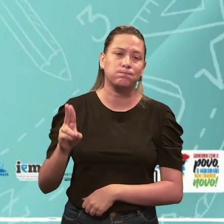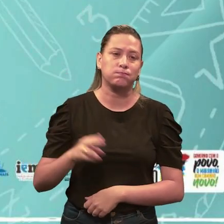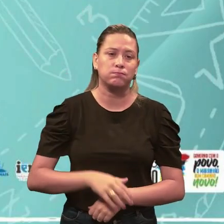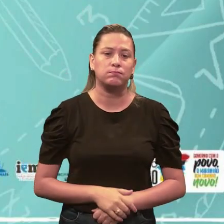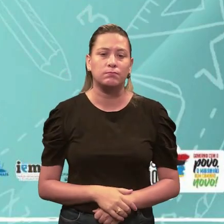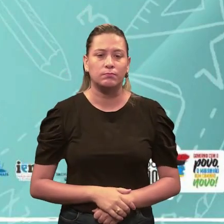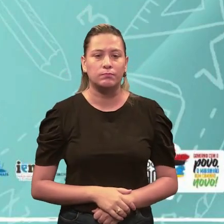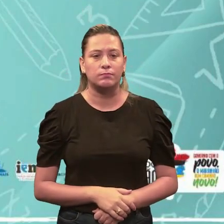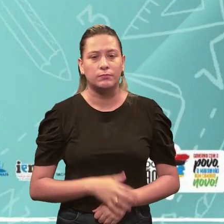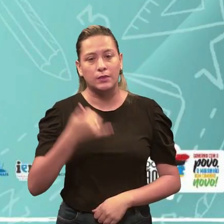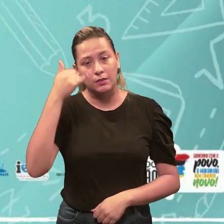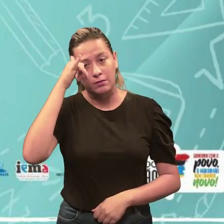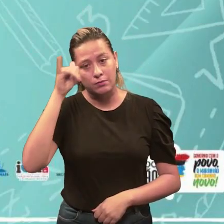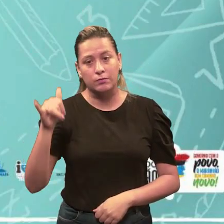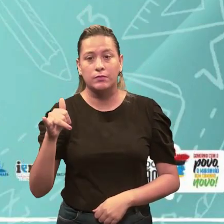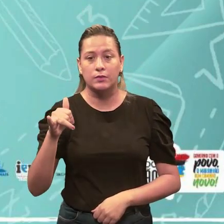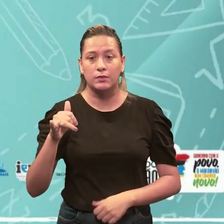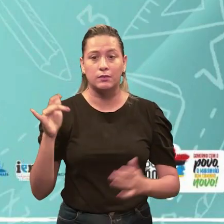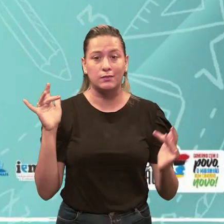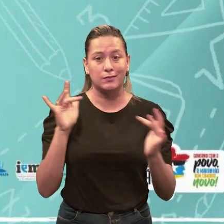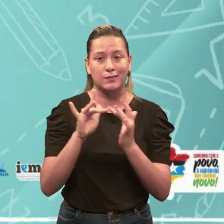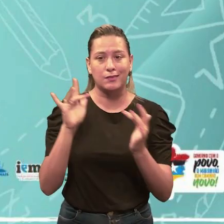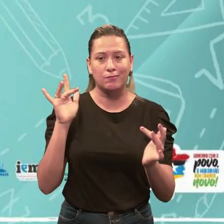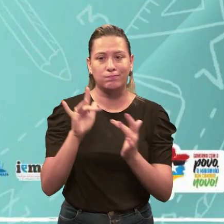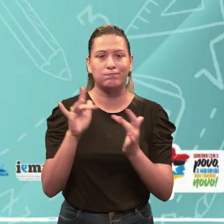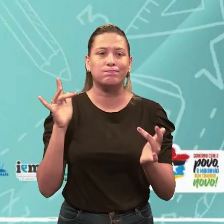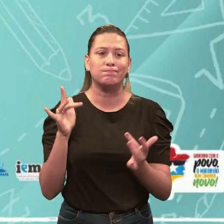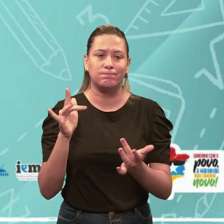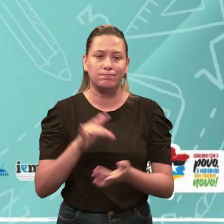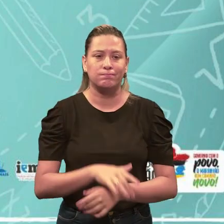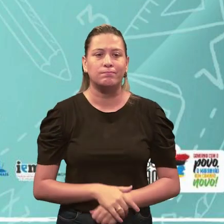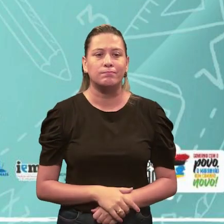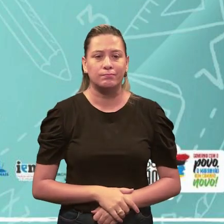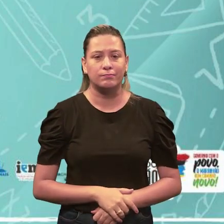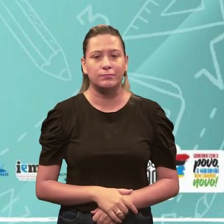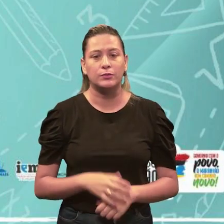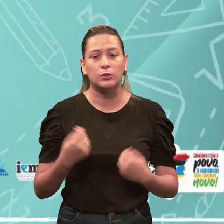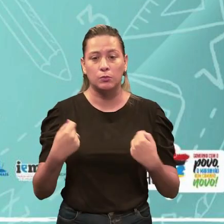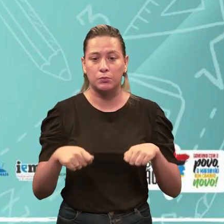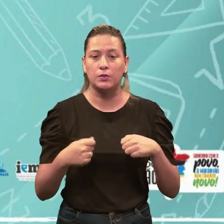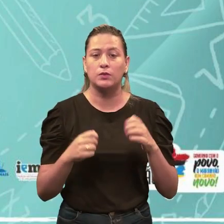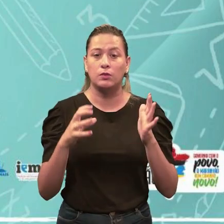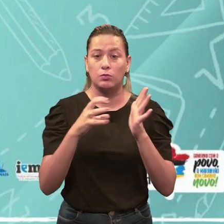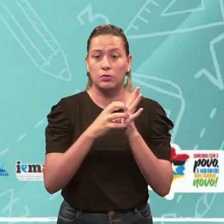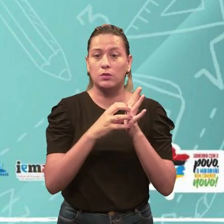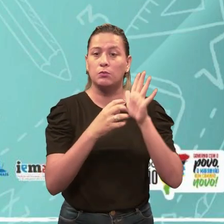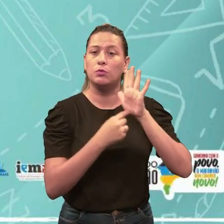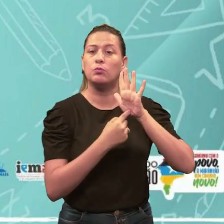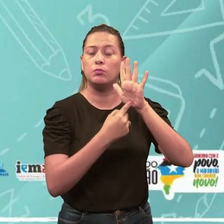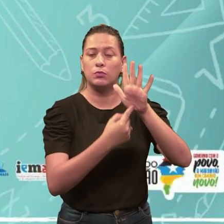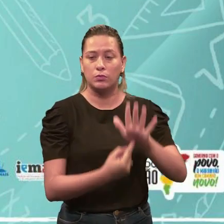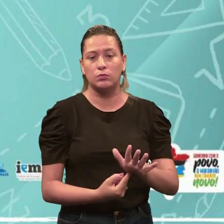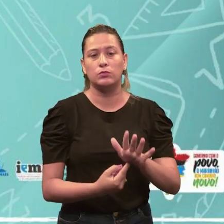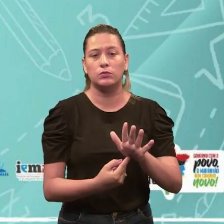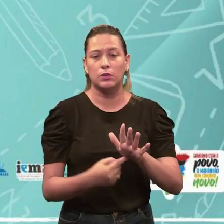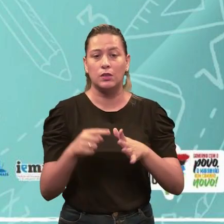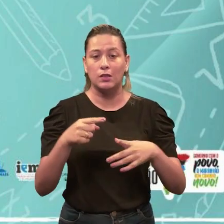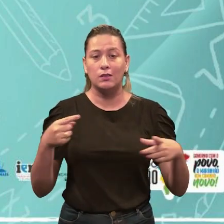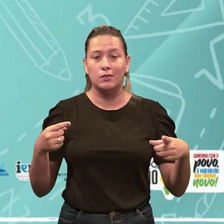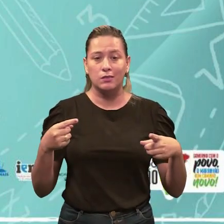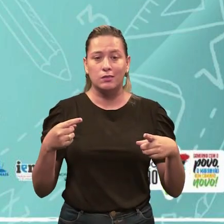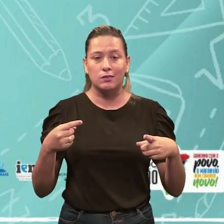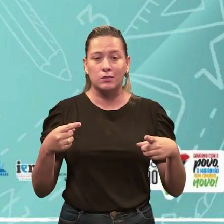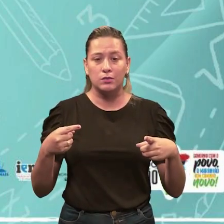entre condutores. Se possível, devemos evitar cruzar condutores que não se tocam. Então, quando não for possível, é interessante que o símbolo mostre